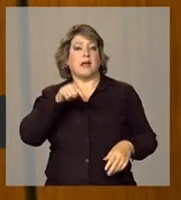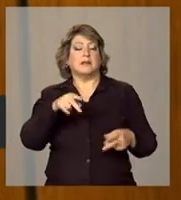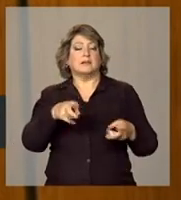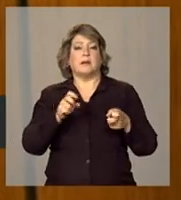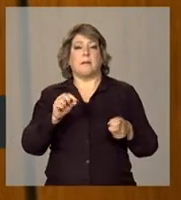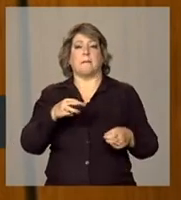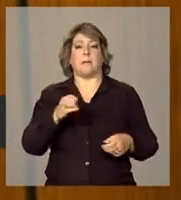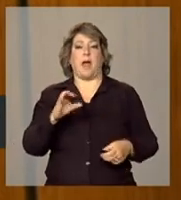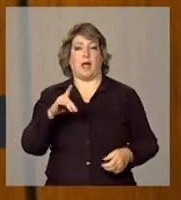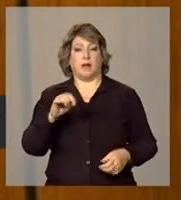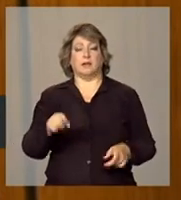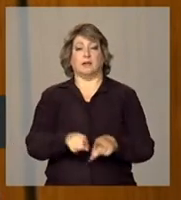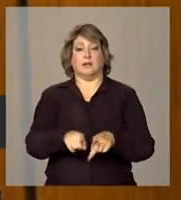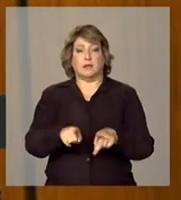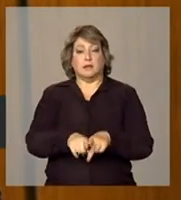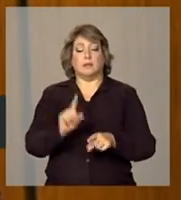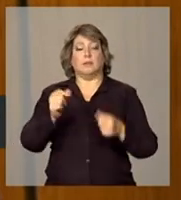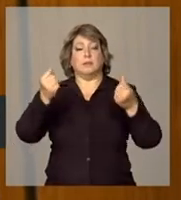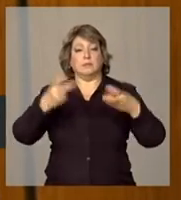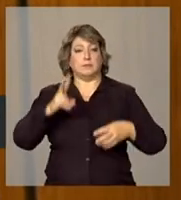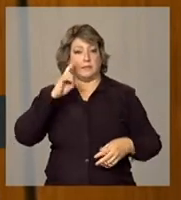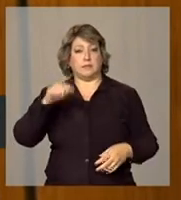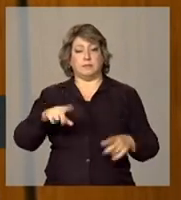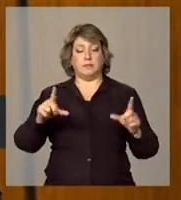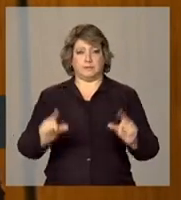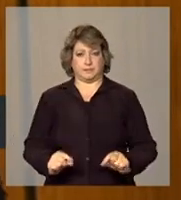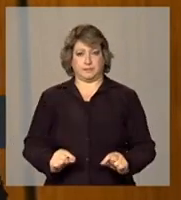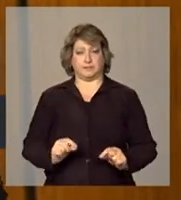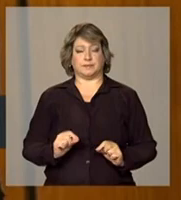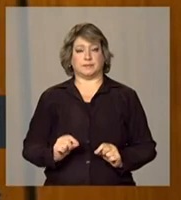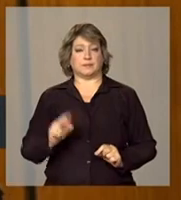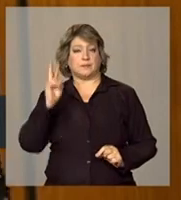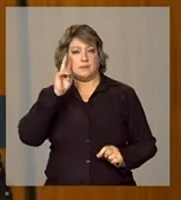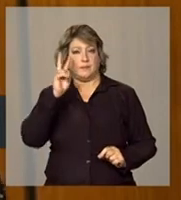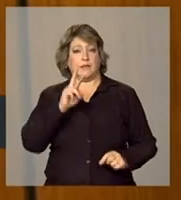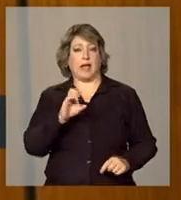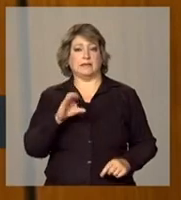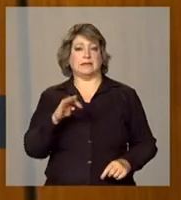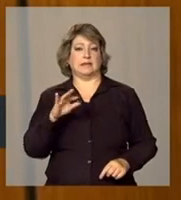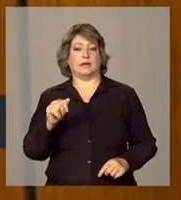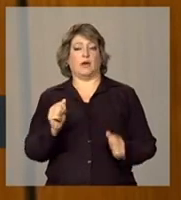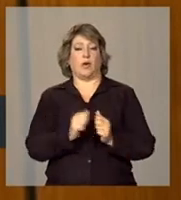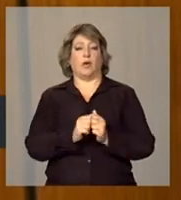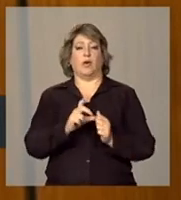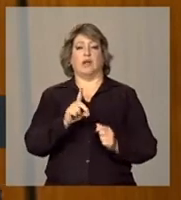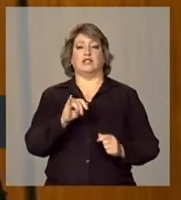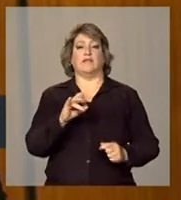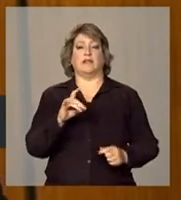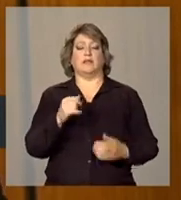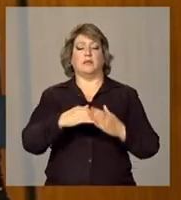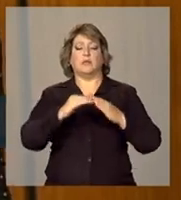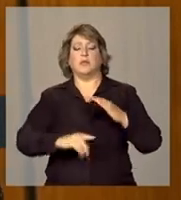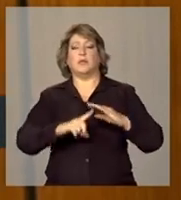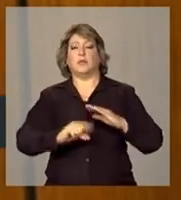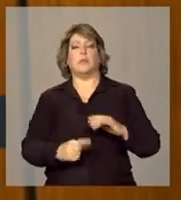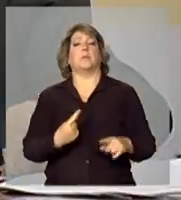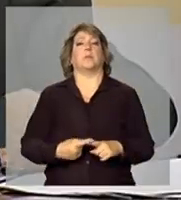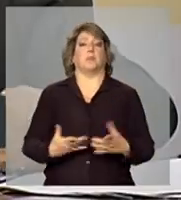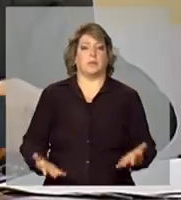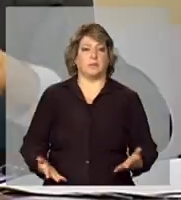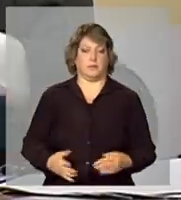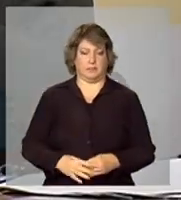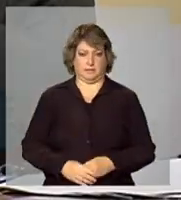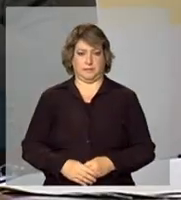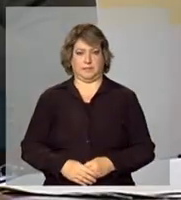percepção do mercado e uma explicação sobre essa redução aí das receitas com dividendos e corta parte das compensações